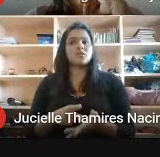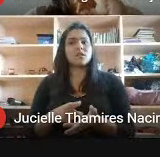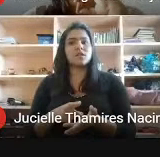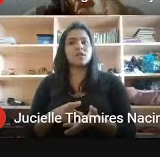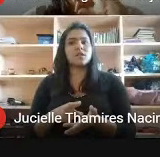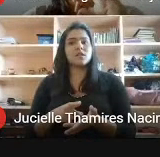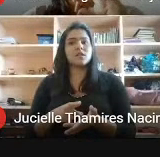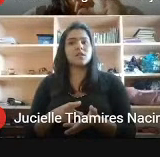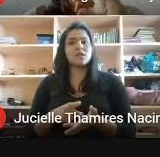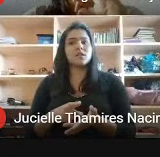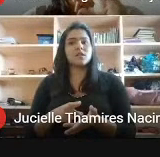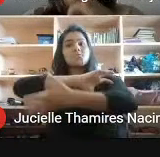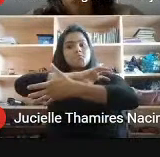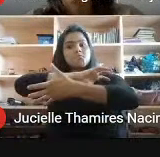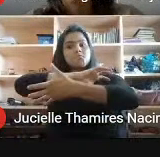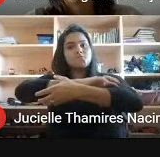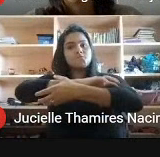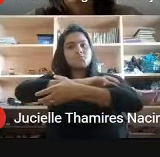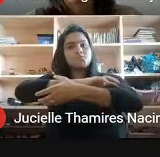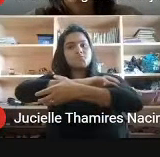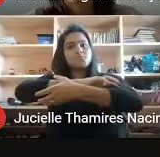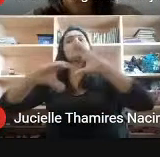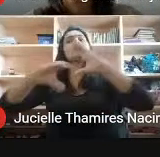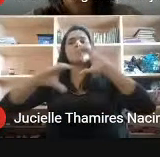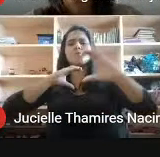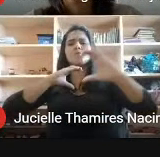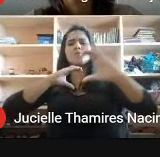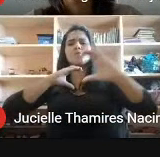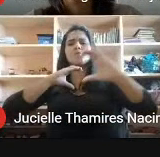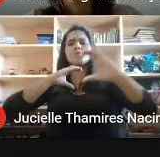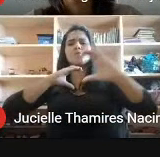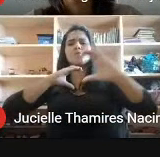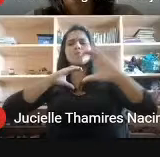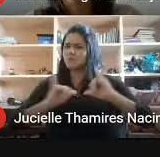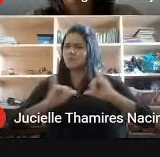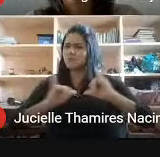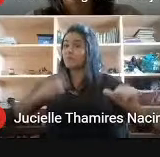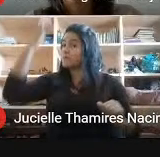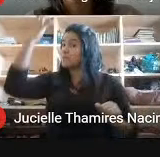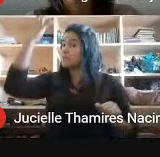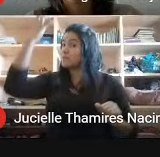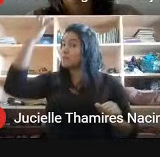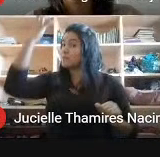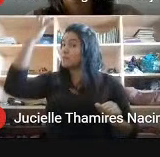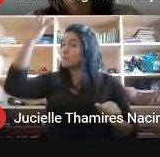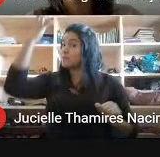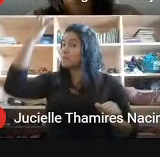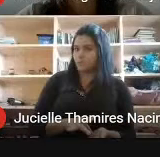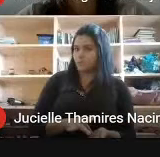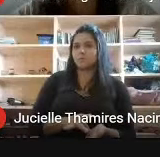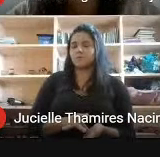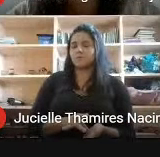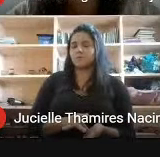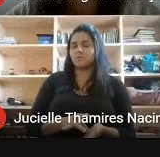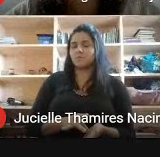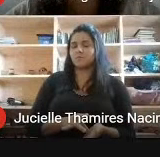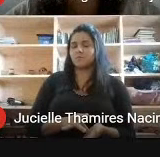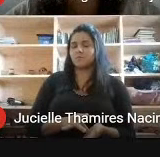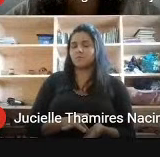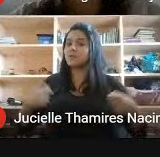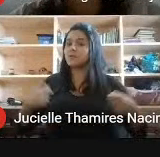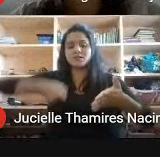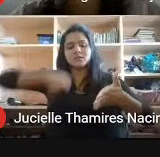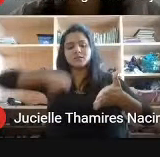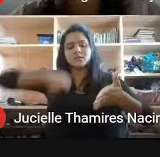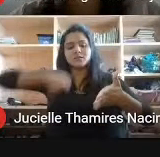os movimentos sociais, a gestão, o Poder Judiciário, a gente não consegue vencer essa batalha. Essa batalha não se vence com um